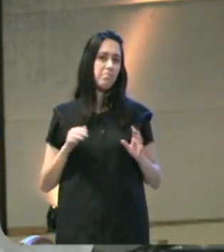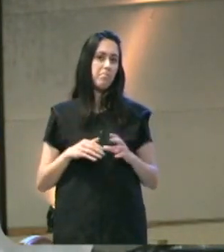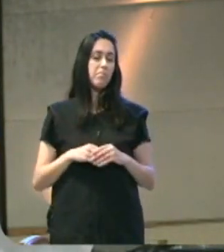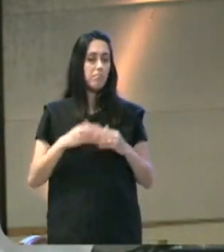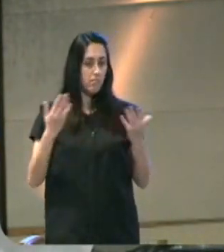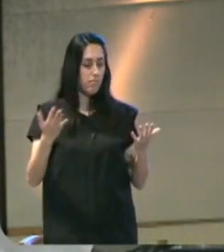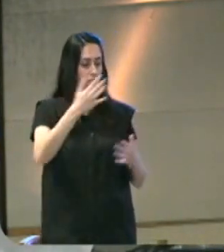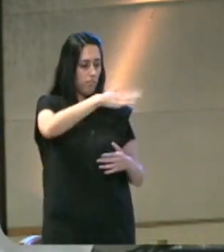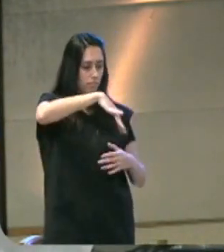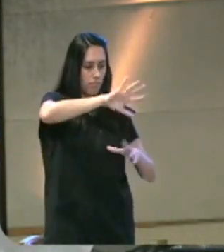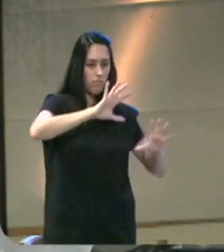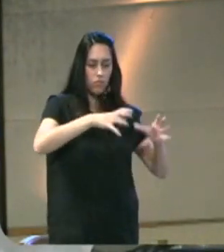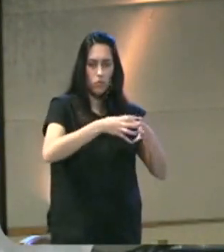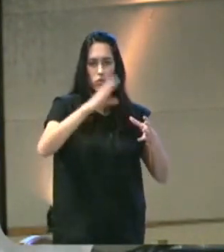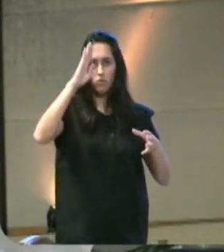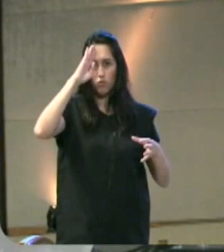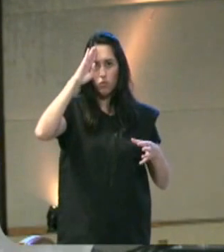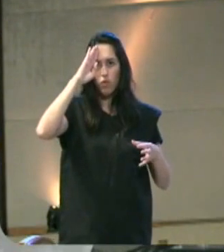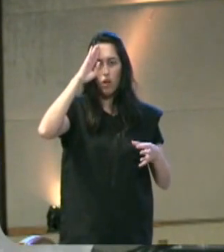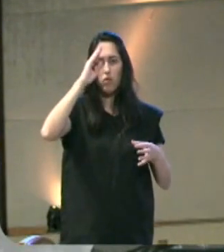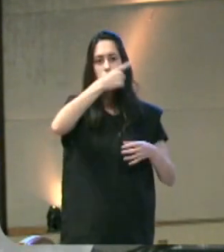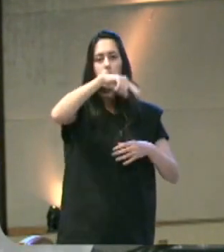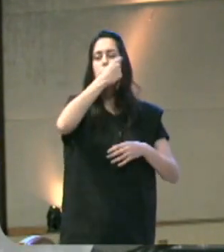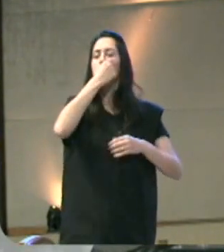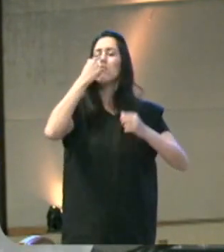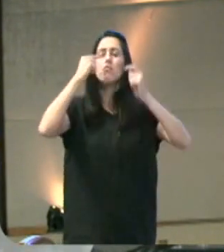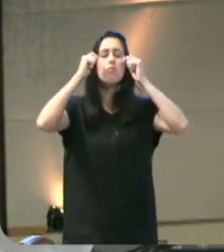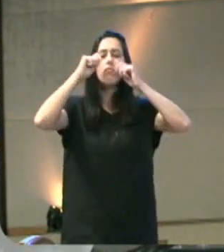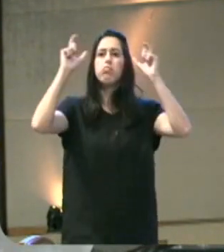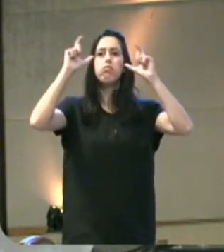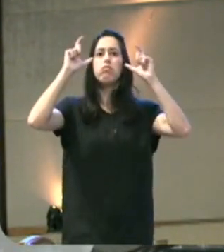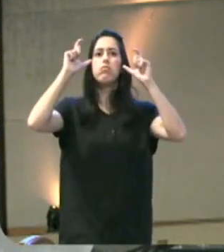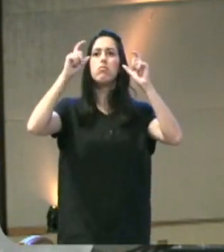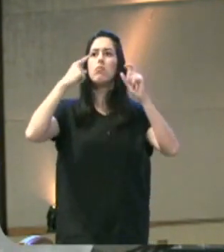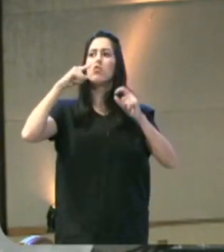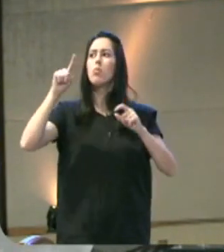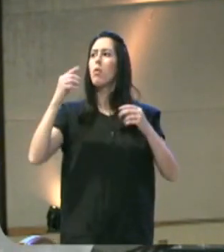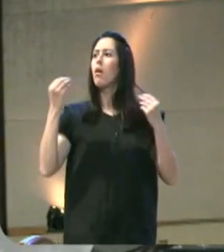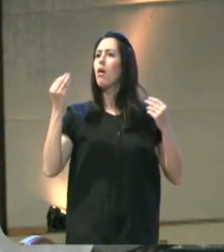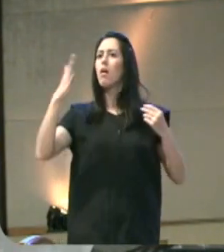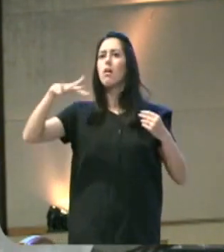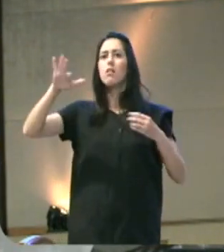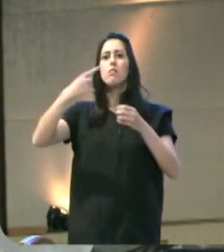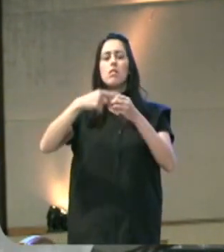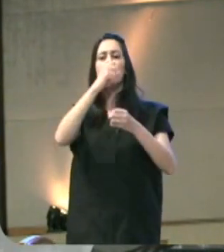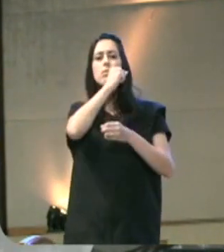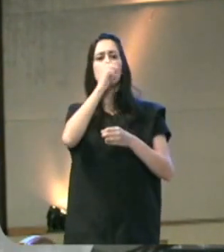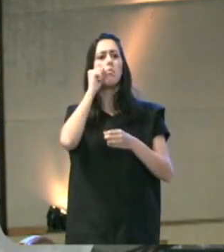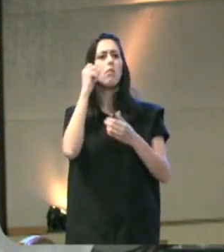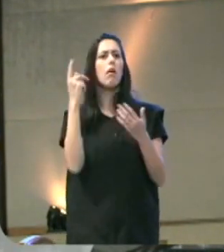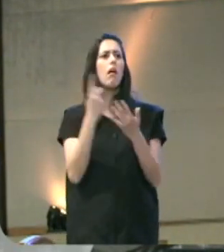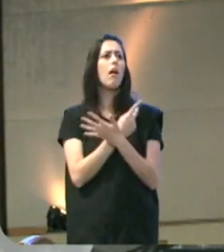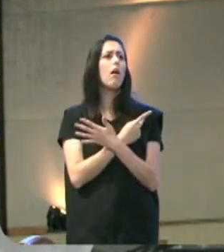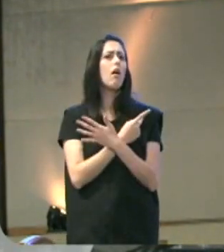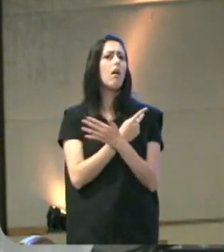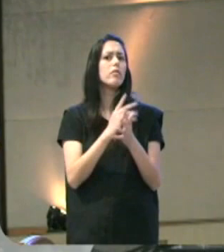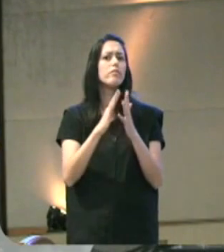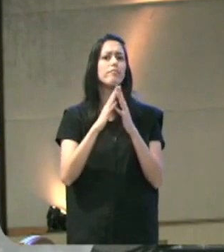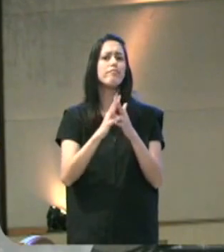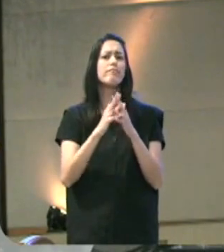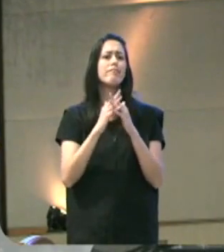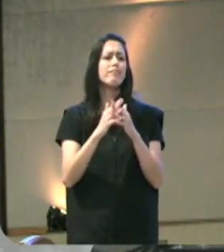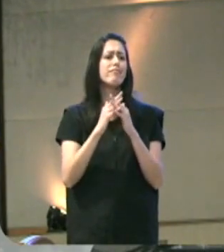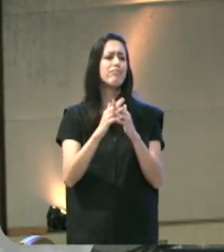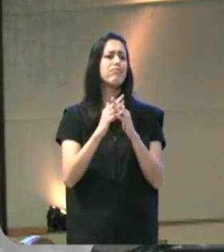eles estavam cercados na cidade de Samaria. Mas é nesse contexto que a palavra vai nos